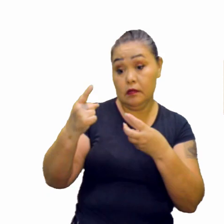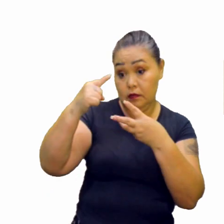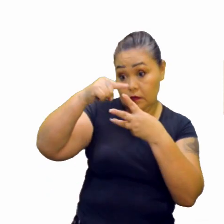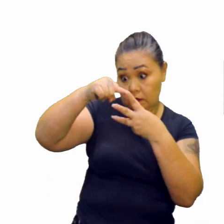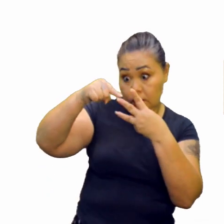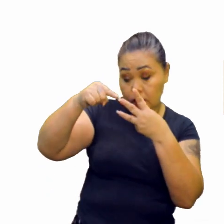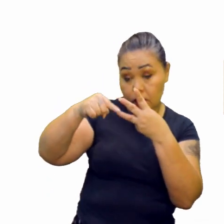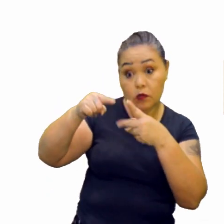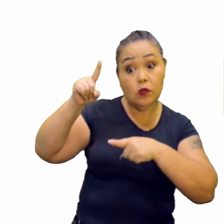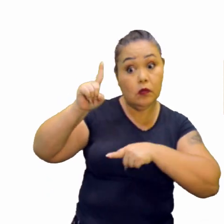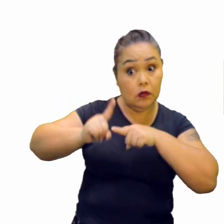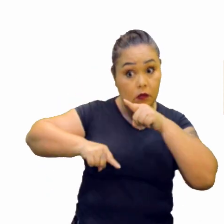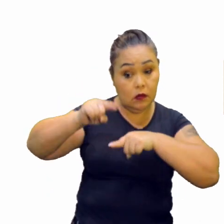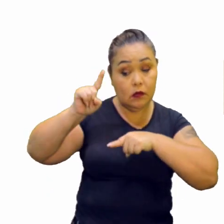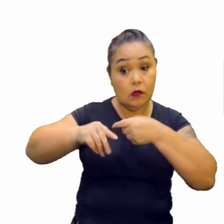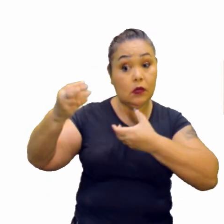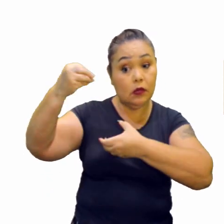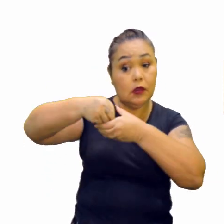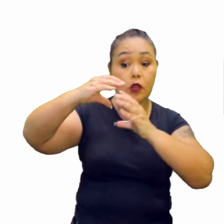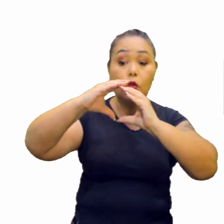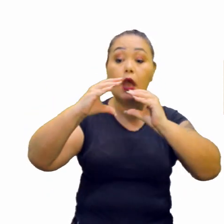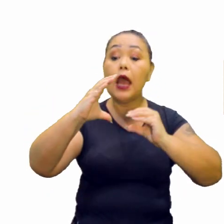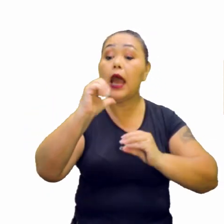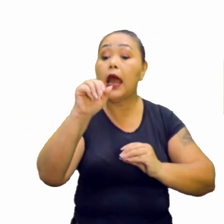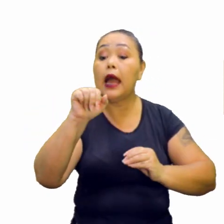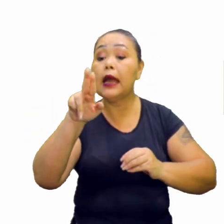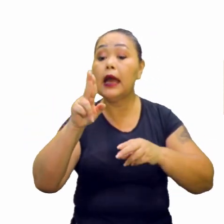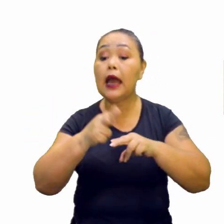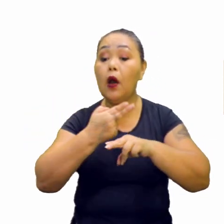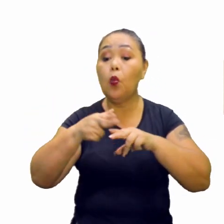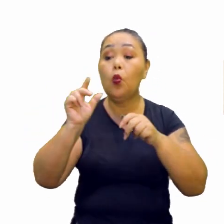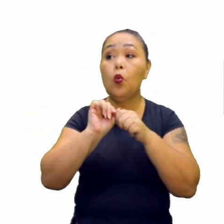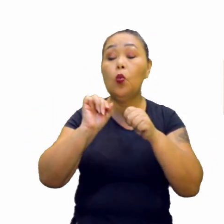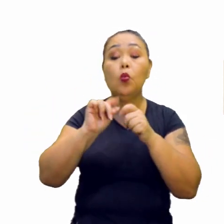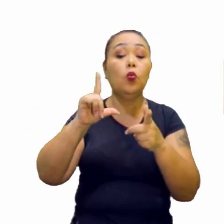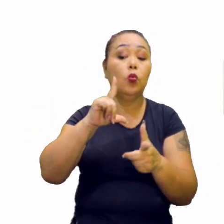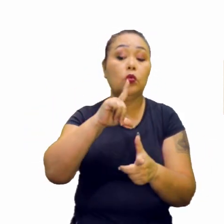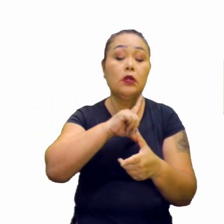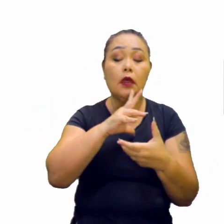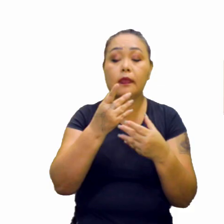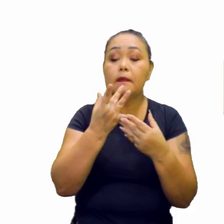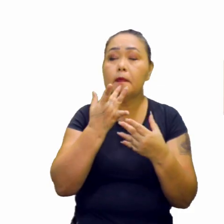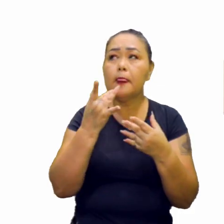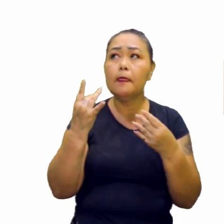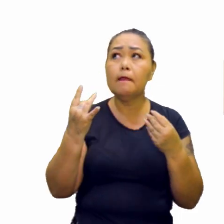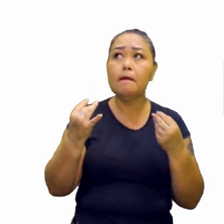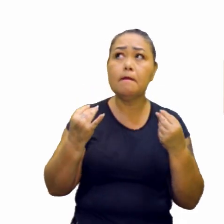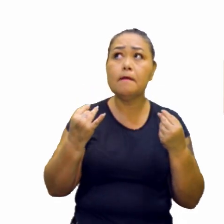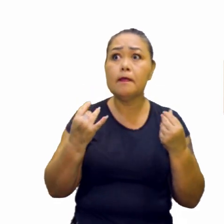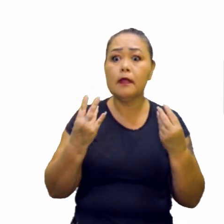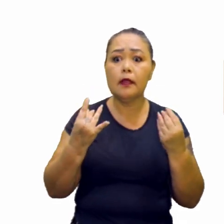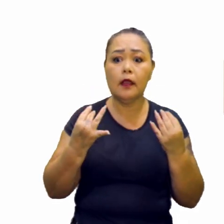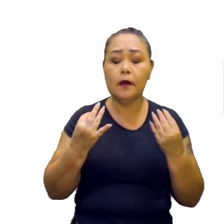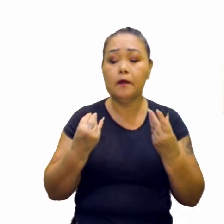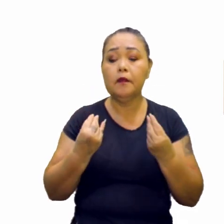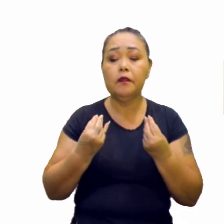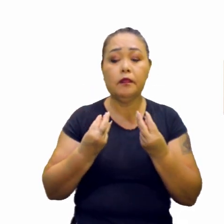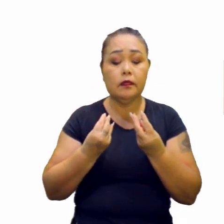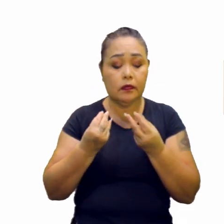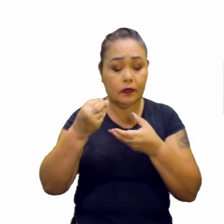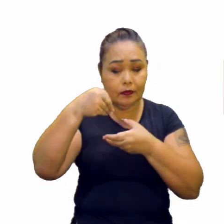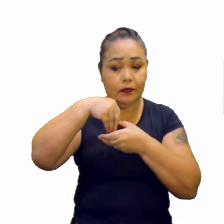produtos do cacau têm que manter um certo teor de princípios, tipo